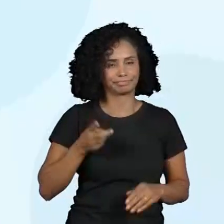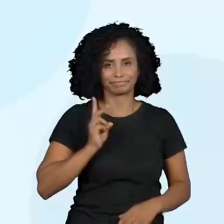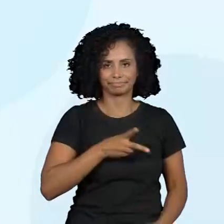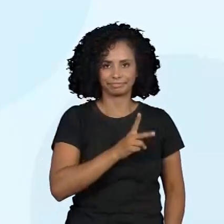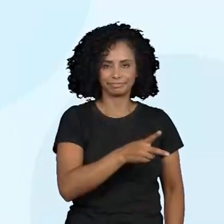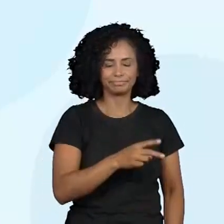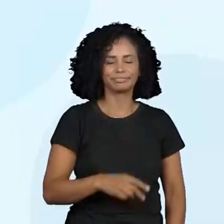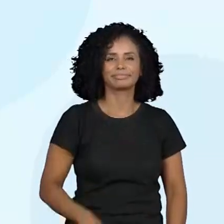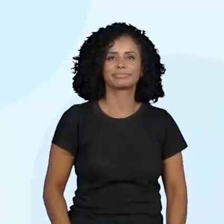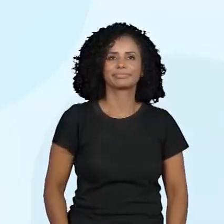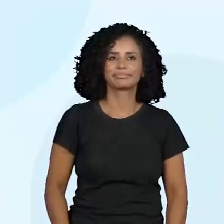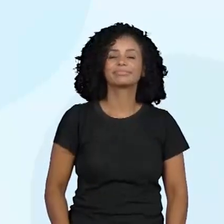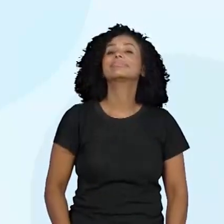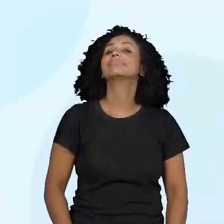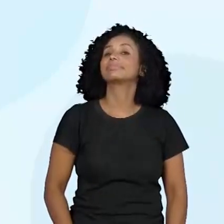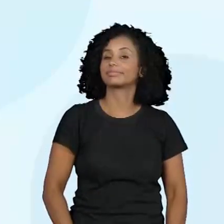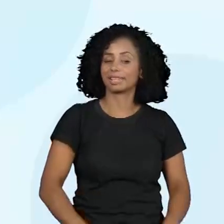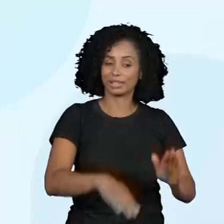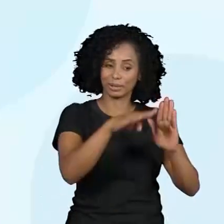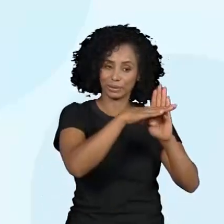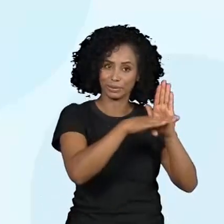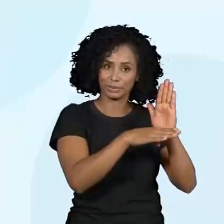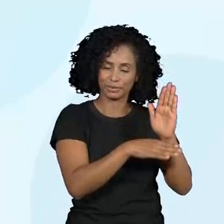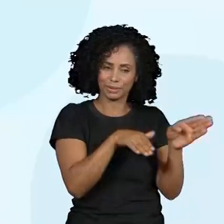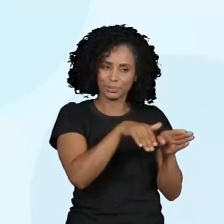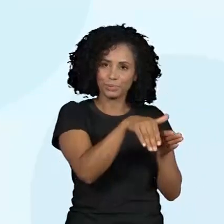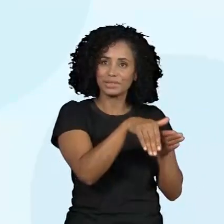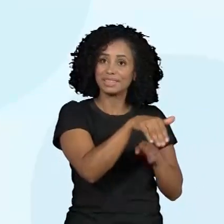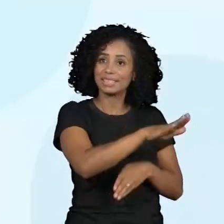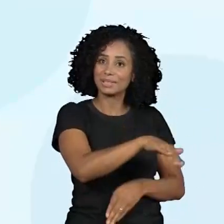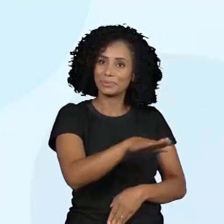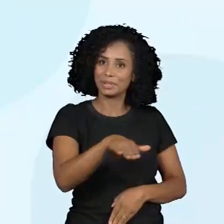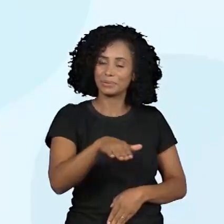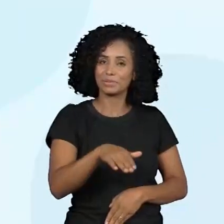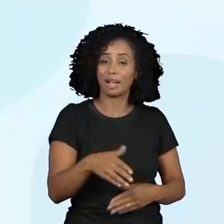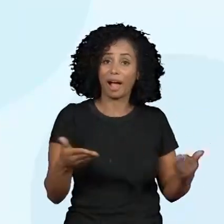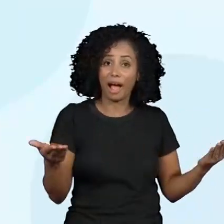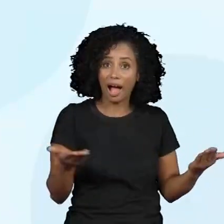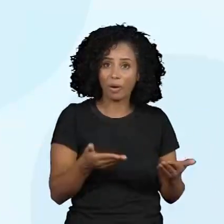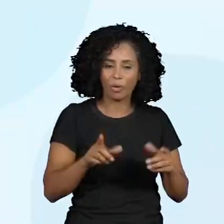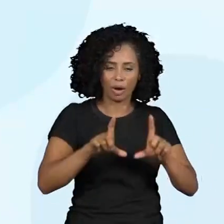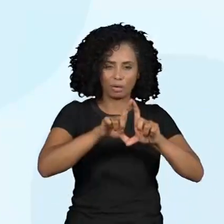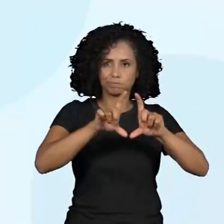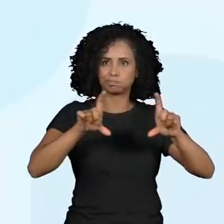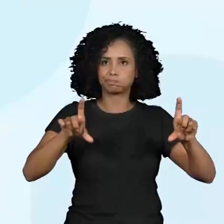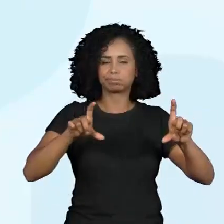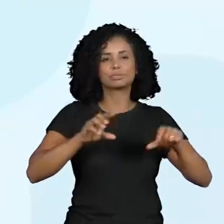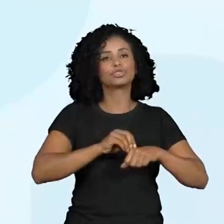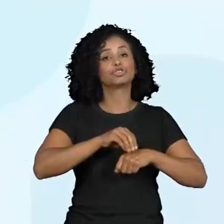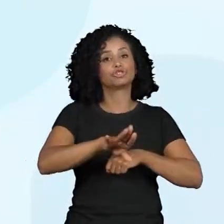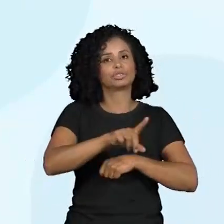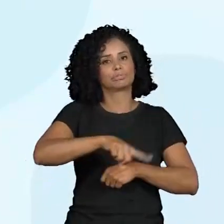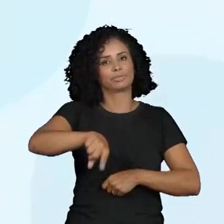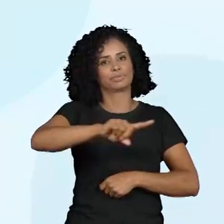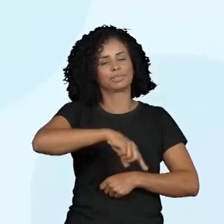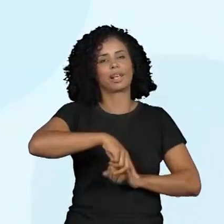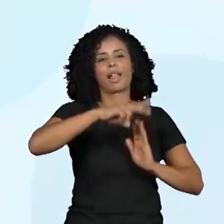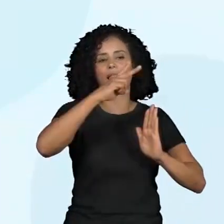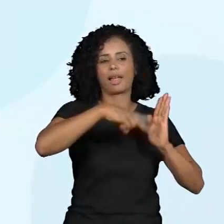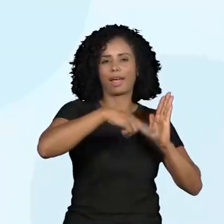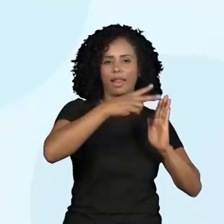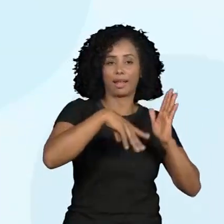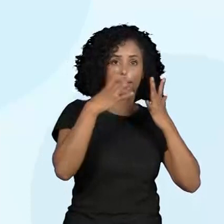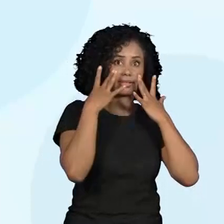o roteiro do aluno agora nesse mural da galerinha tem uma dica leia os trechos